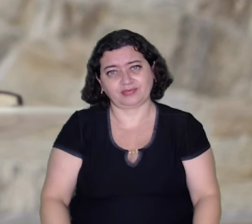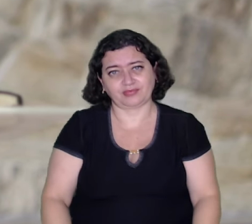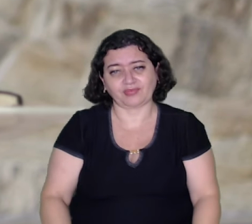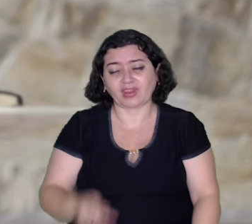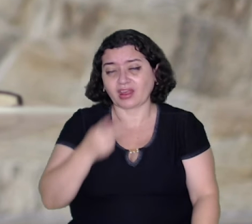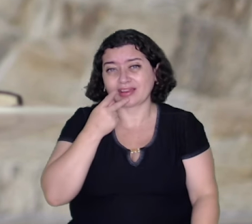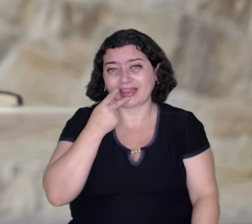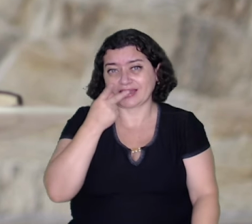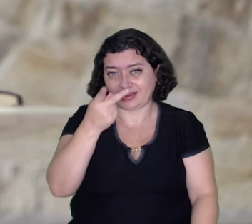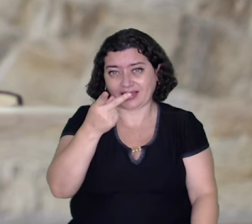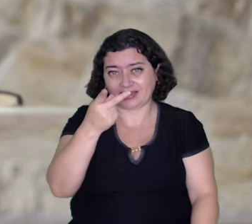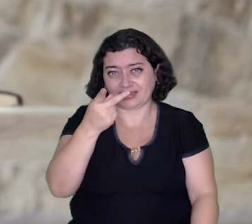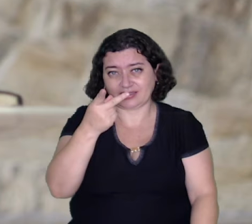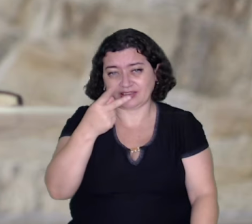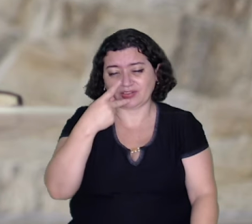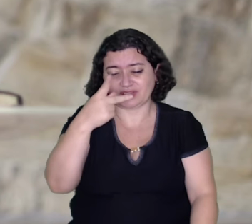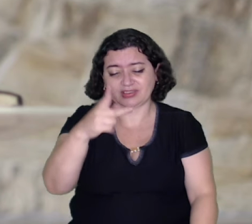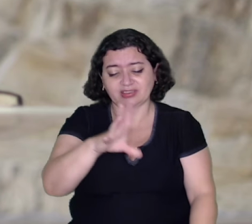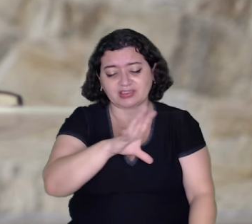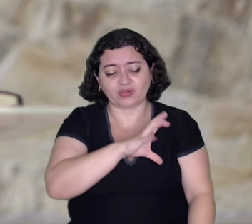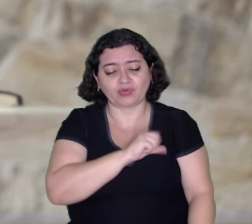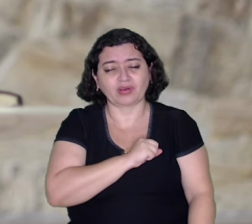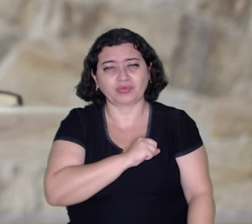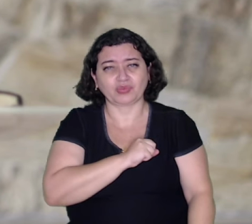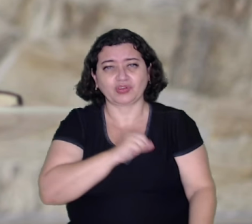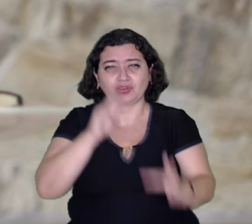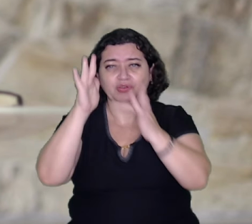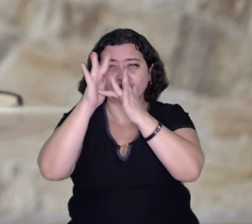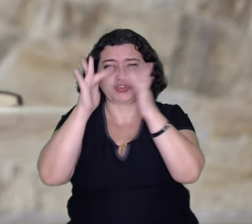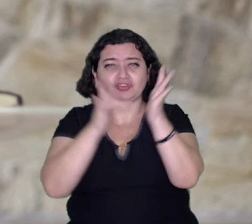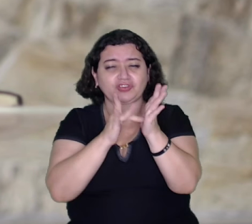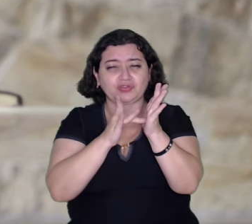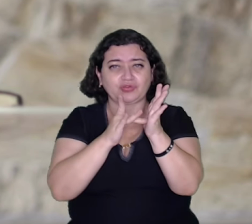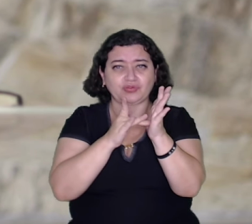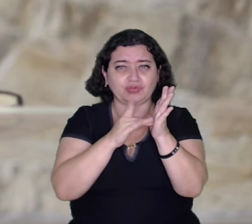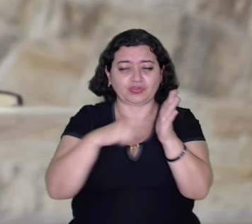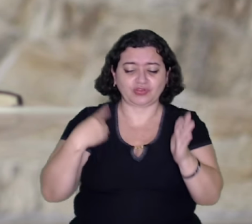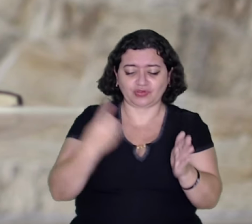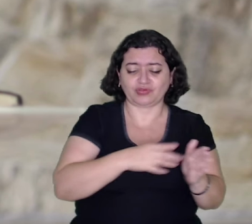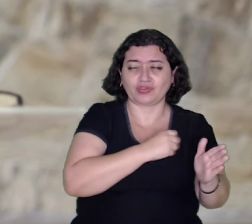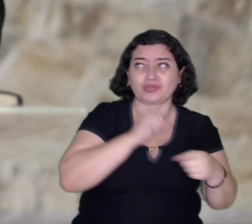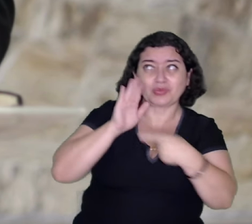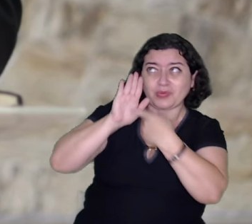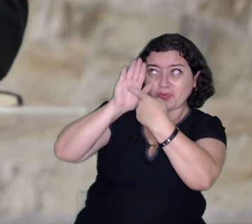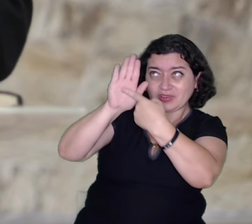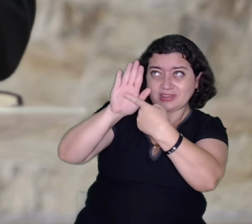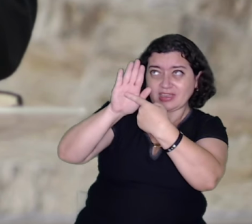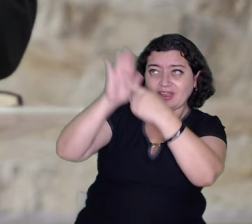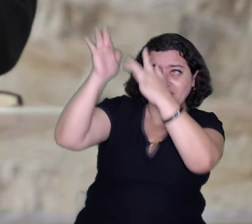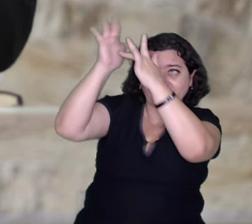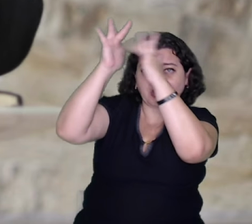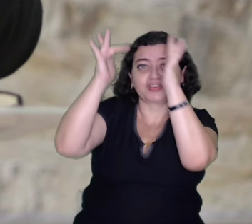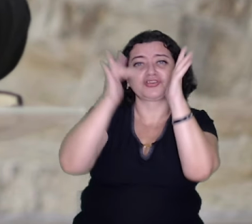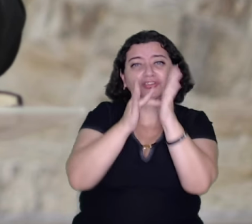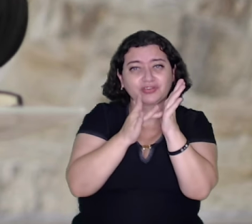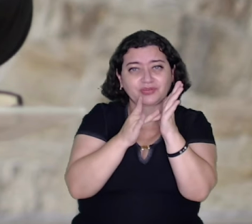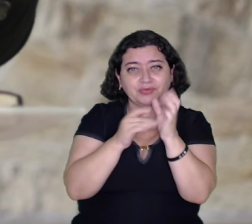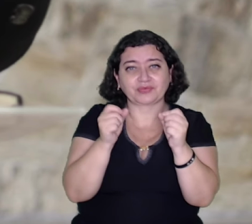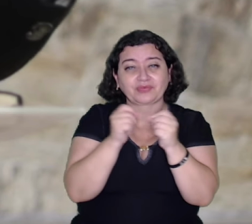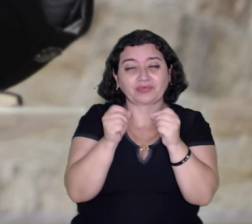Declare o seu amor por ele. Vamos declarar o nosso amor por Jesus. Fazer com